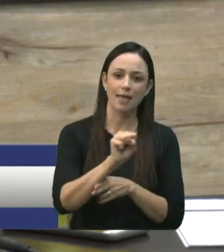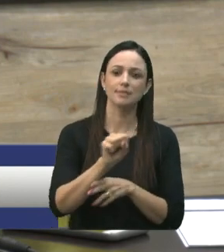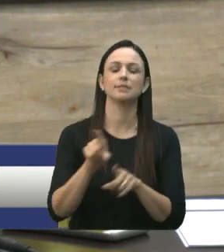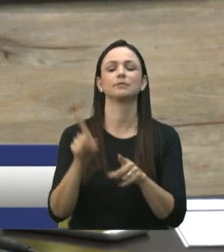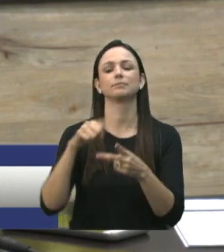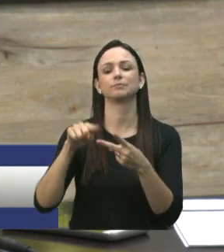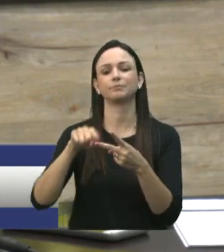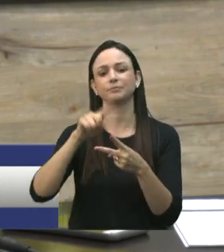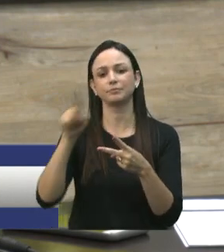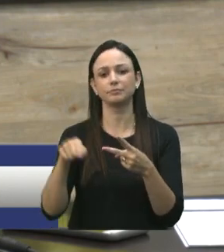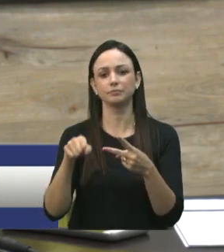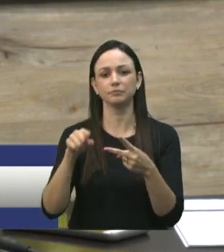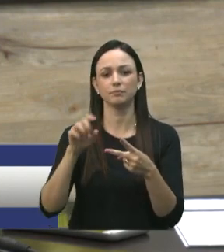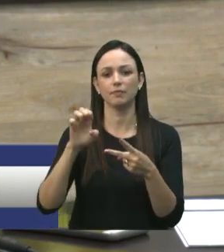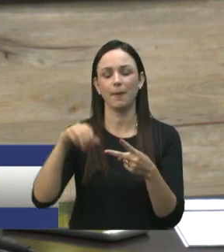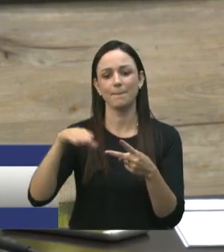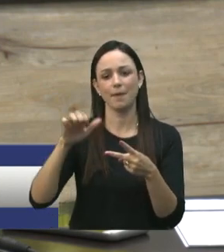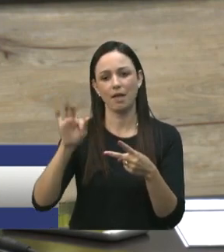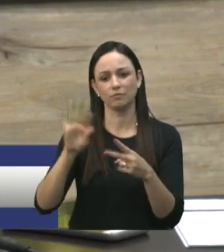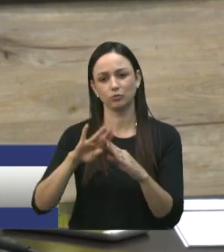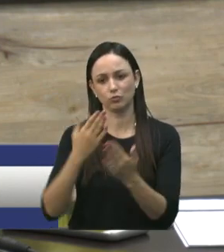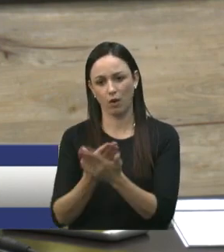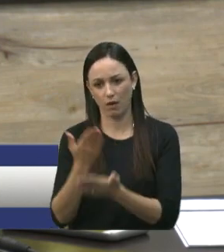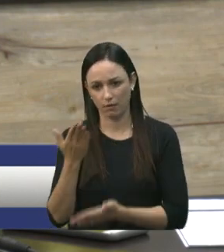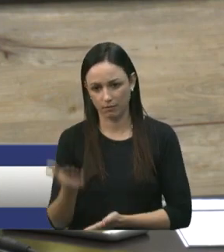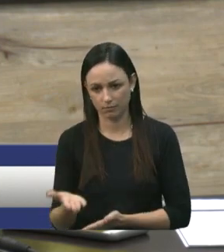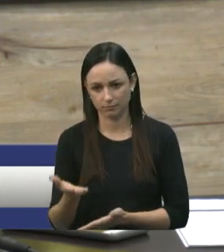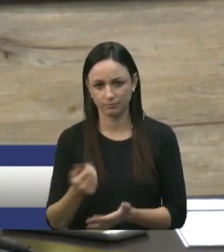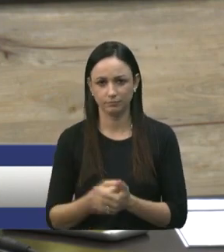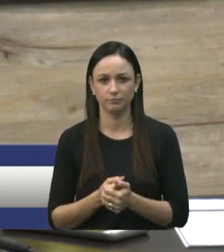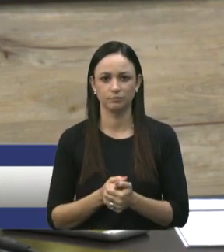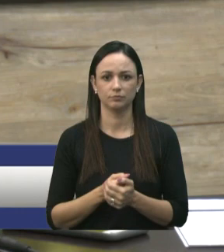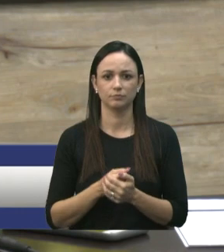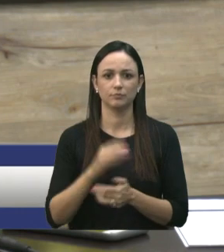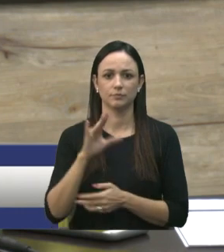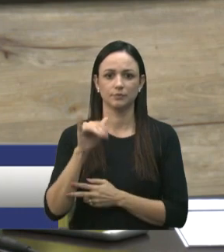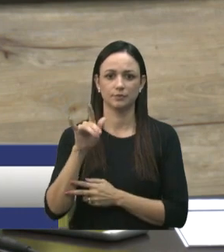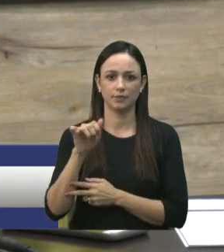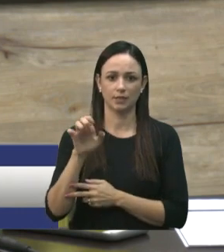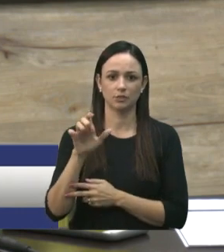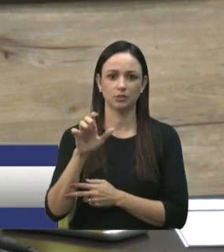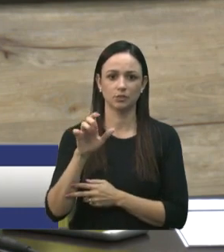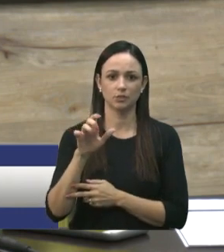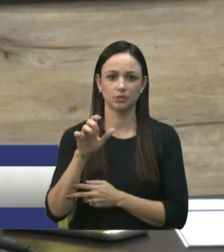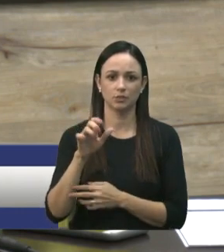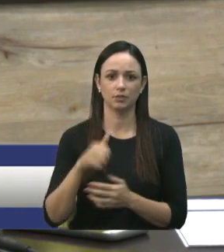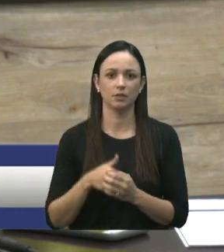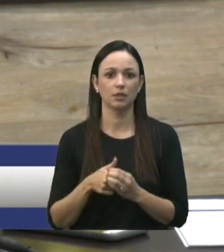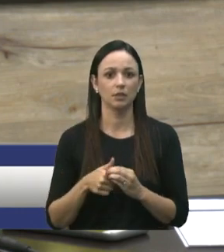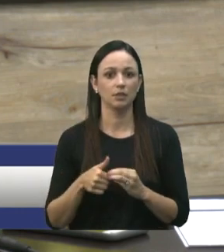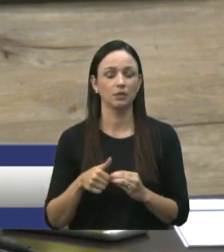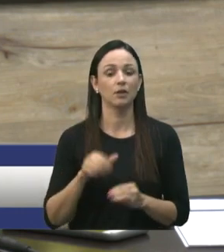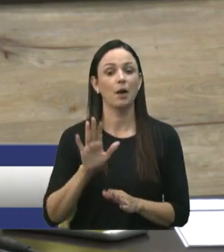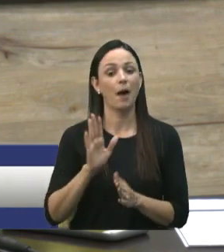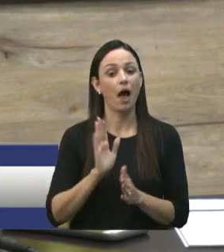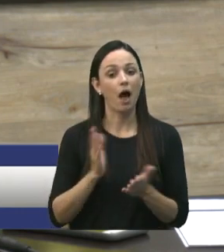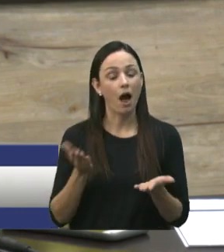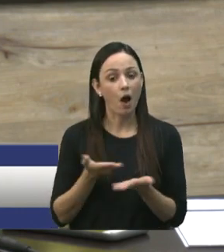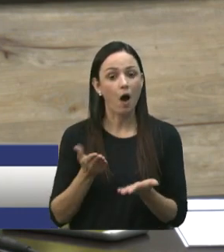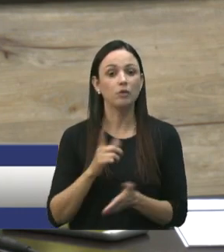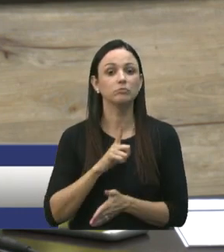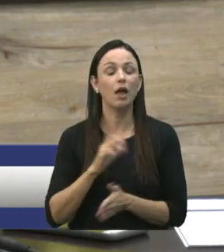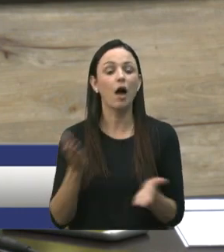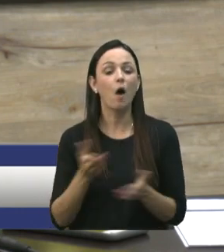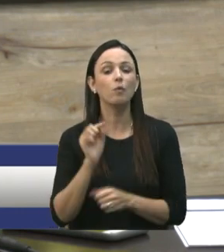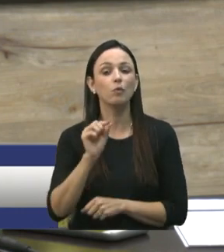quanto da EMF para o Cidade Alta. EMF, não creche, né, EMF? Por enquanto, o que nós temos